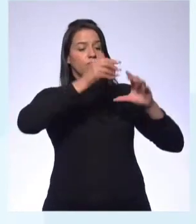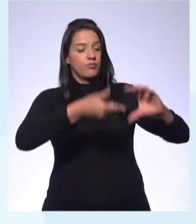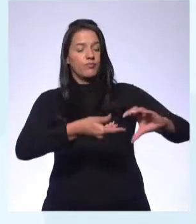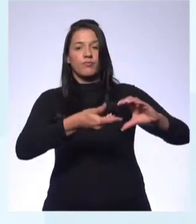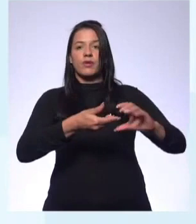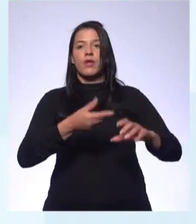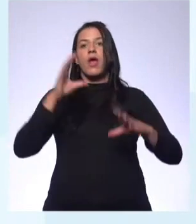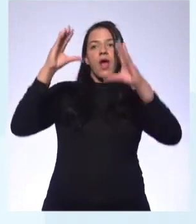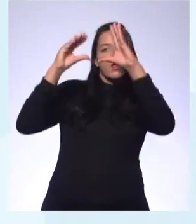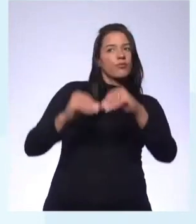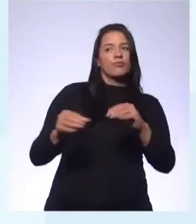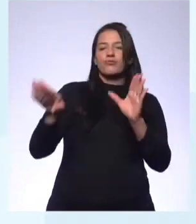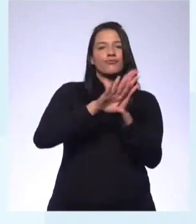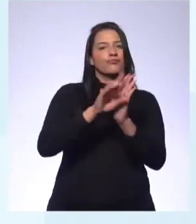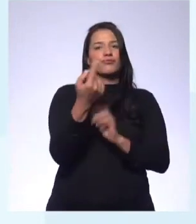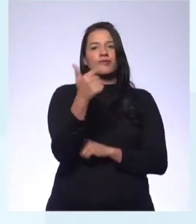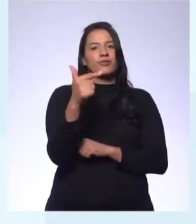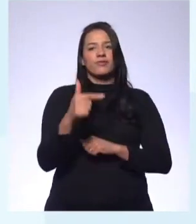a noite não chega.